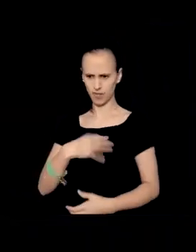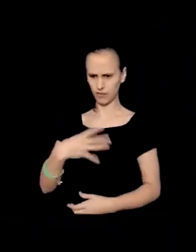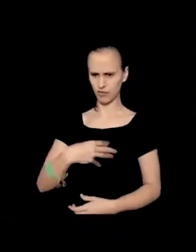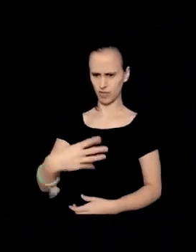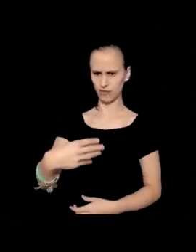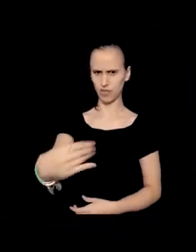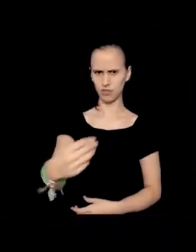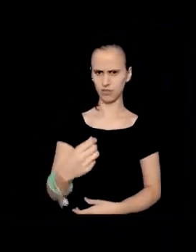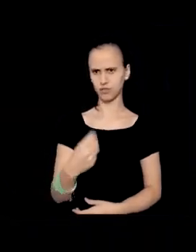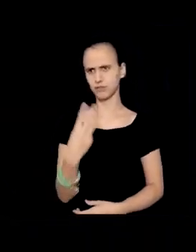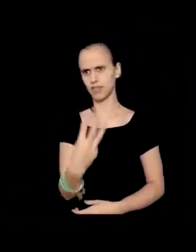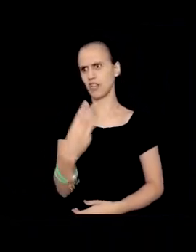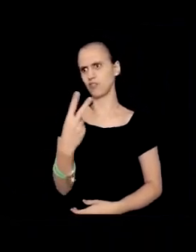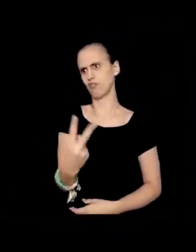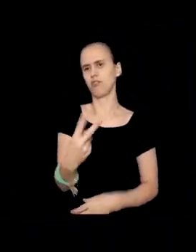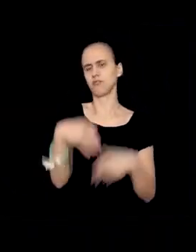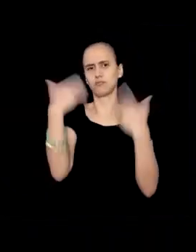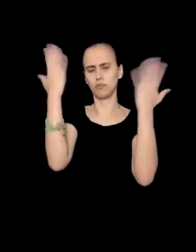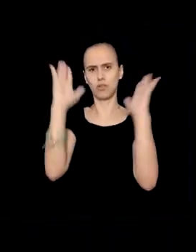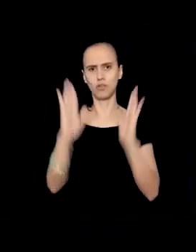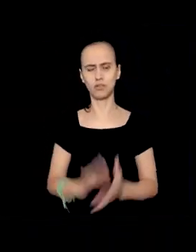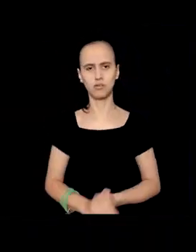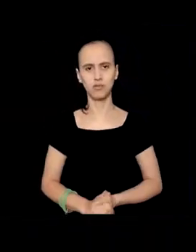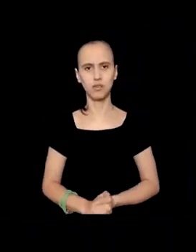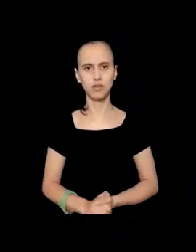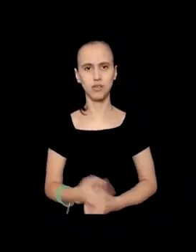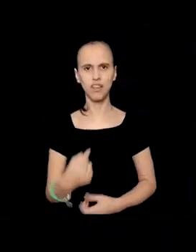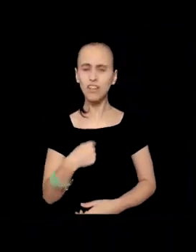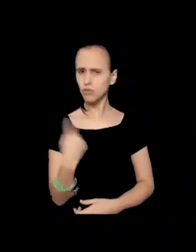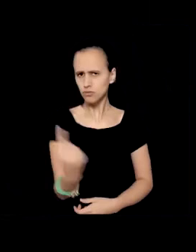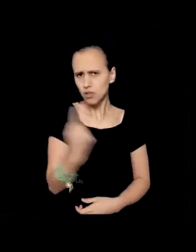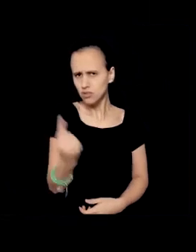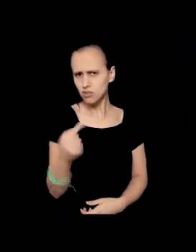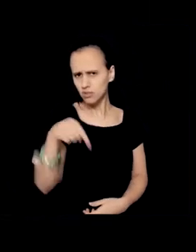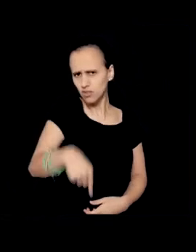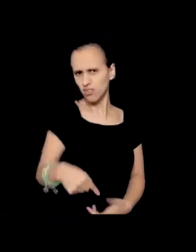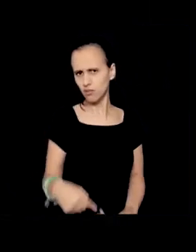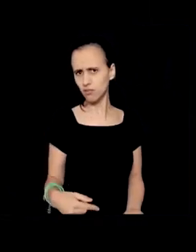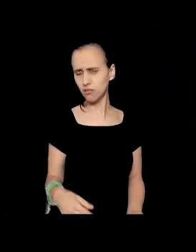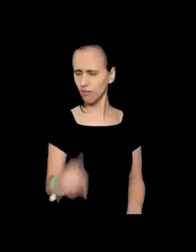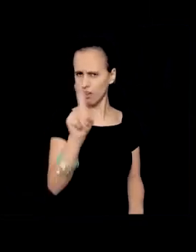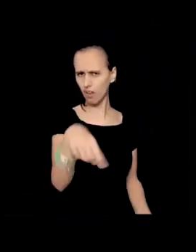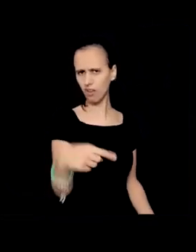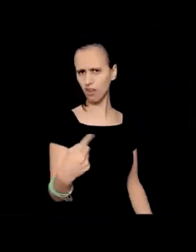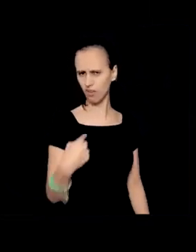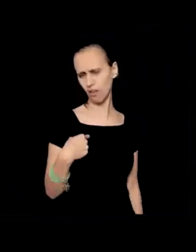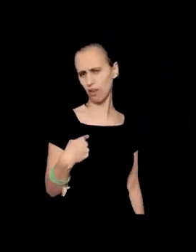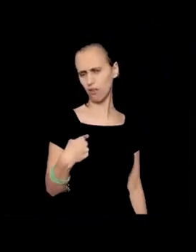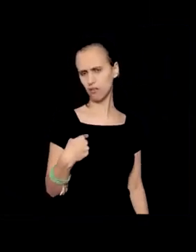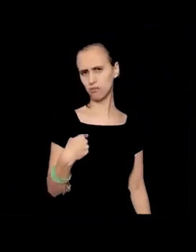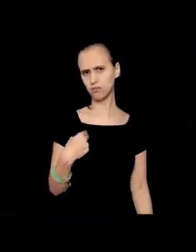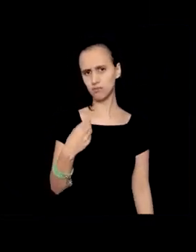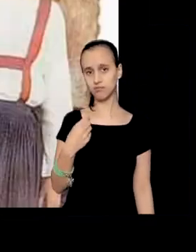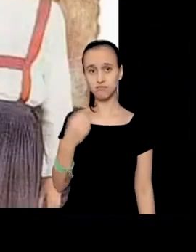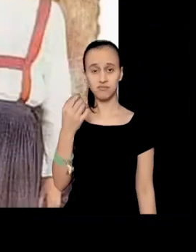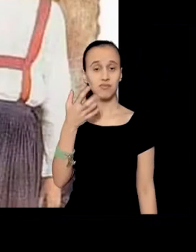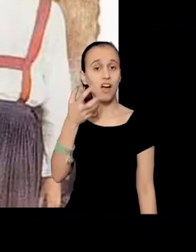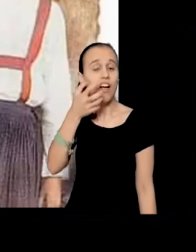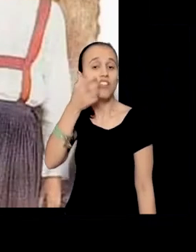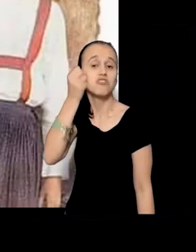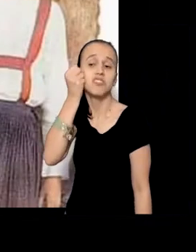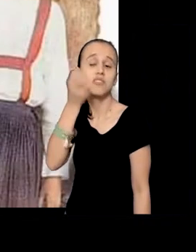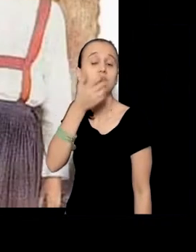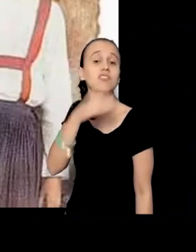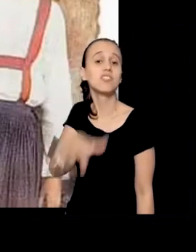lá. Fico aqui, sozinho, qual é o problema? Sozinho, é. É, eu e uma criança que eu adote. De repente uma família